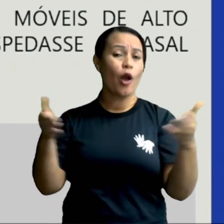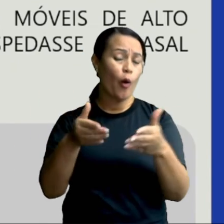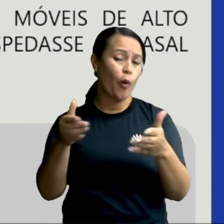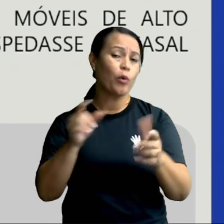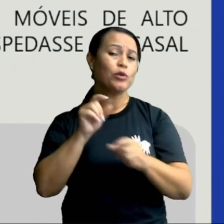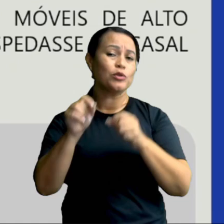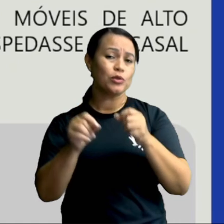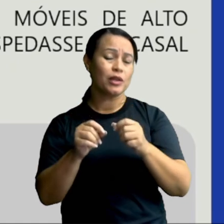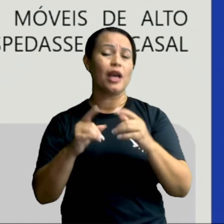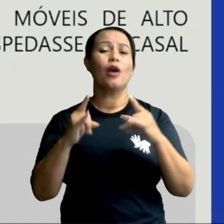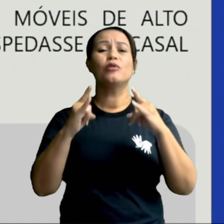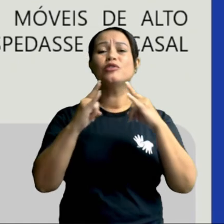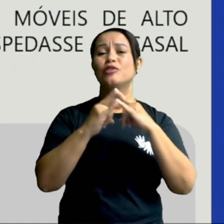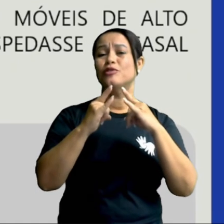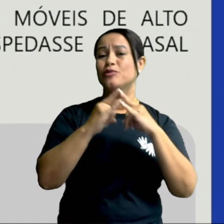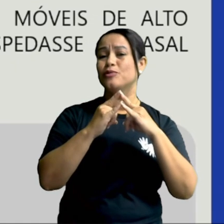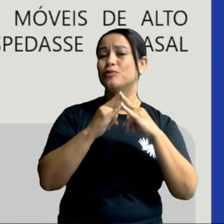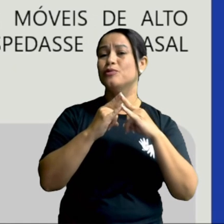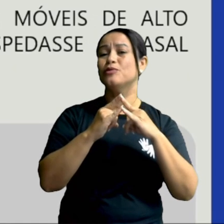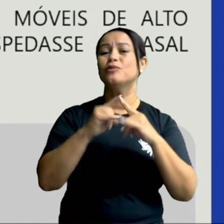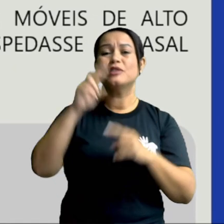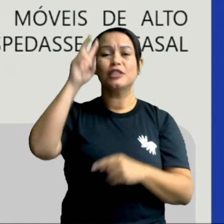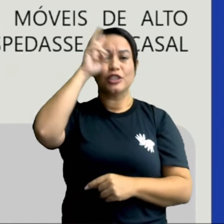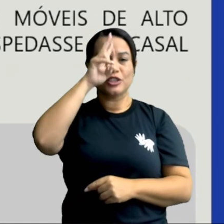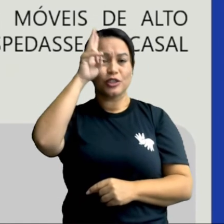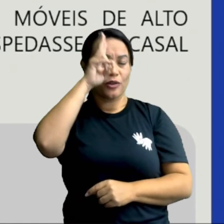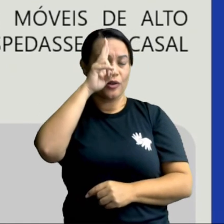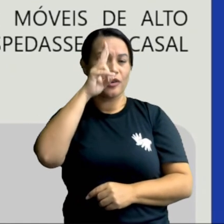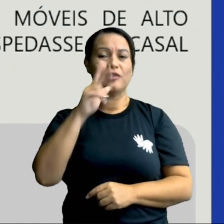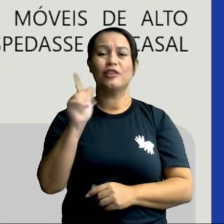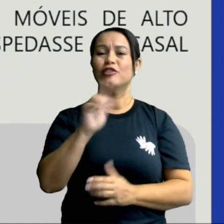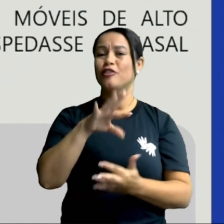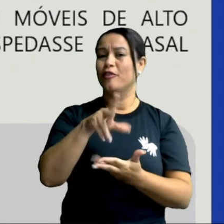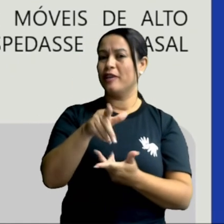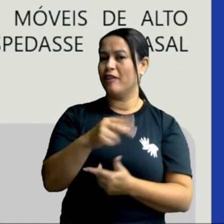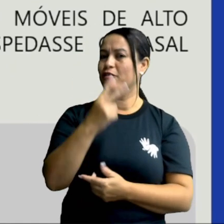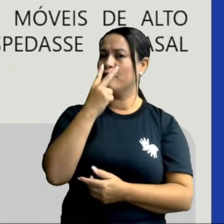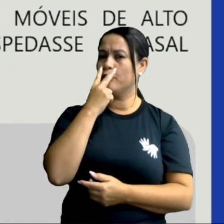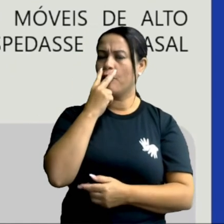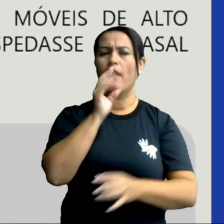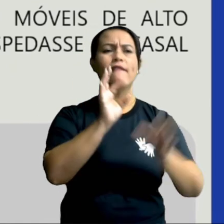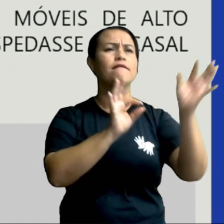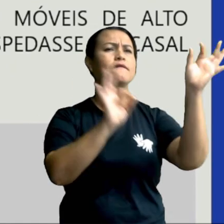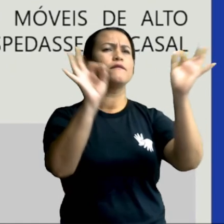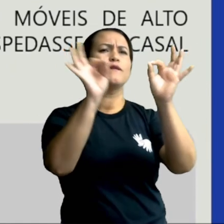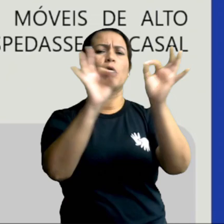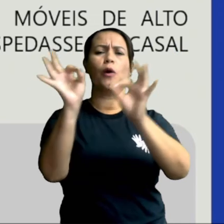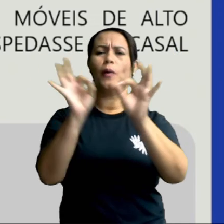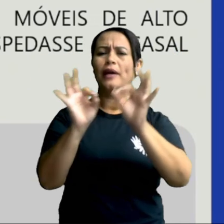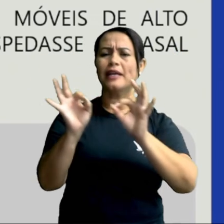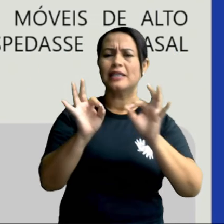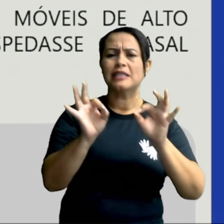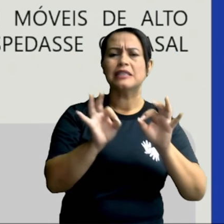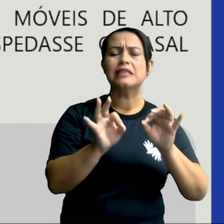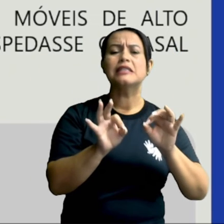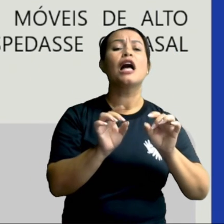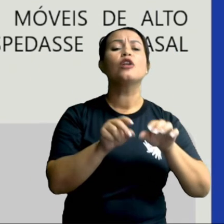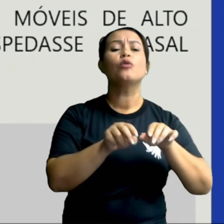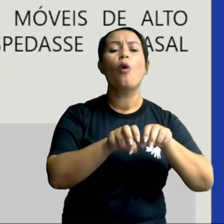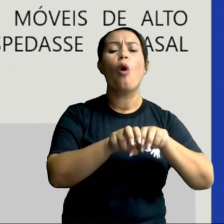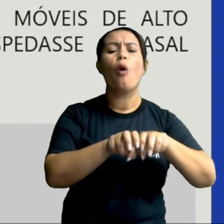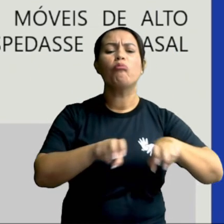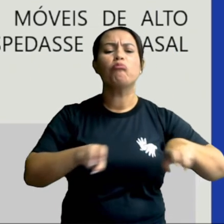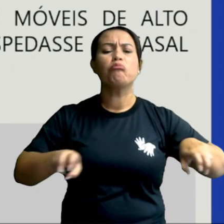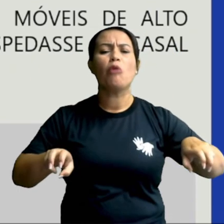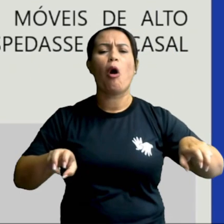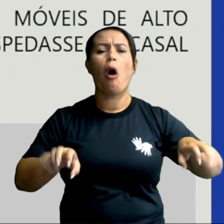funciona, o Instituto Histórico e Geográfico da Vitória. A casa foi decorada com móveis de alto nível para